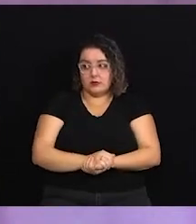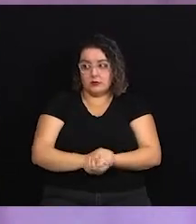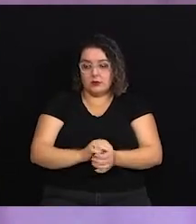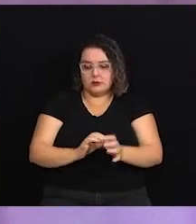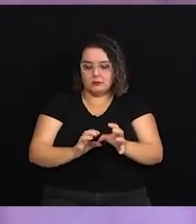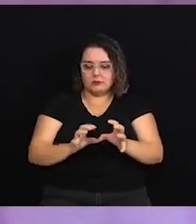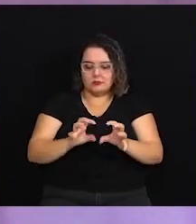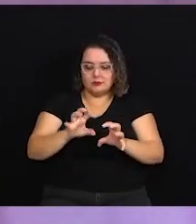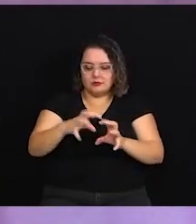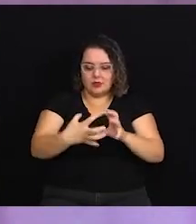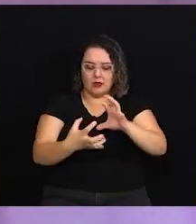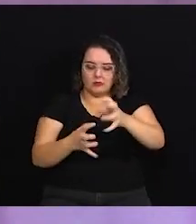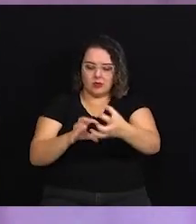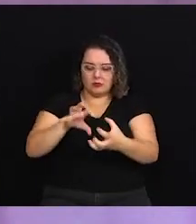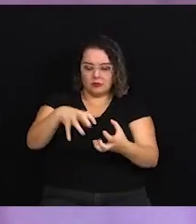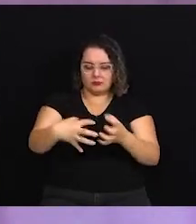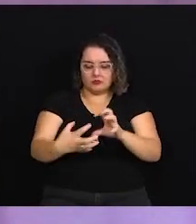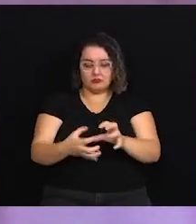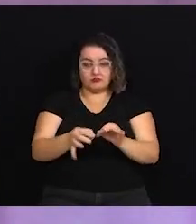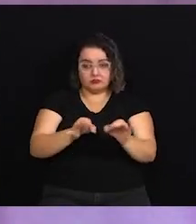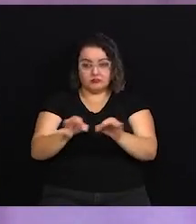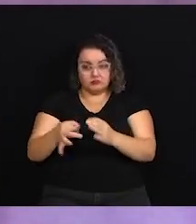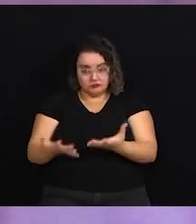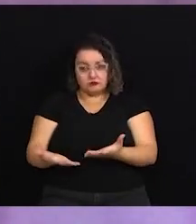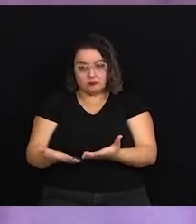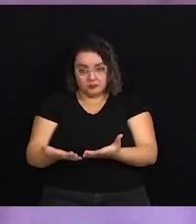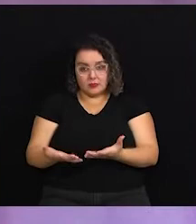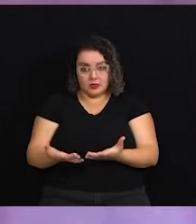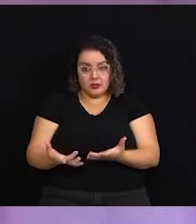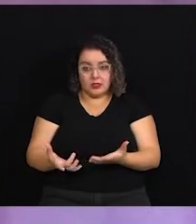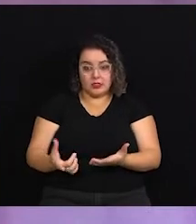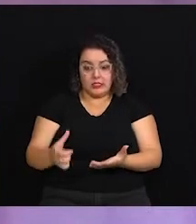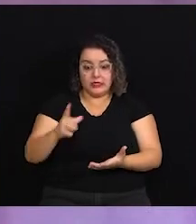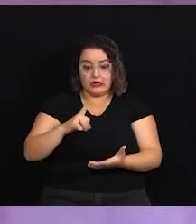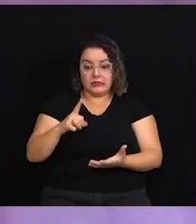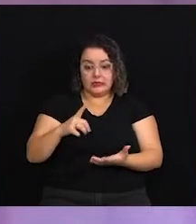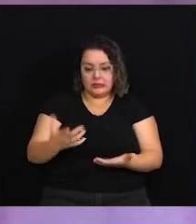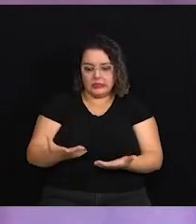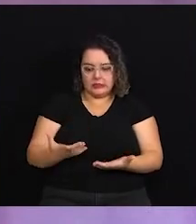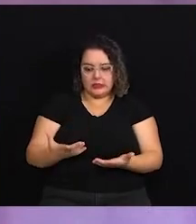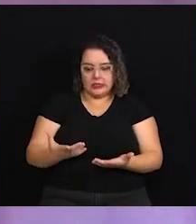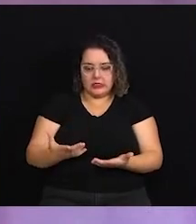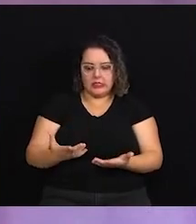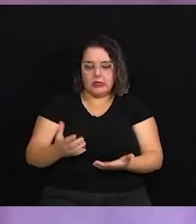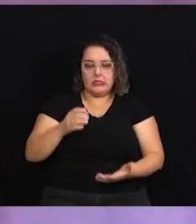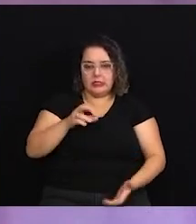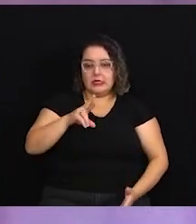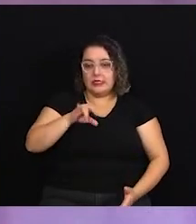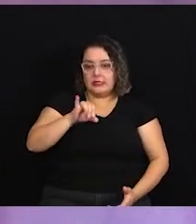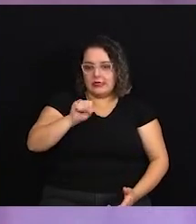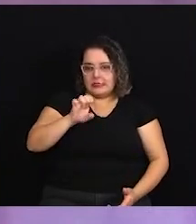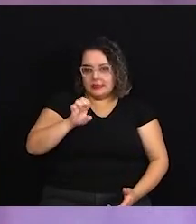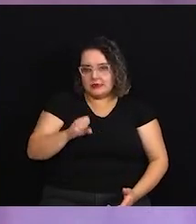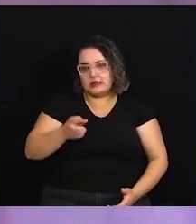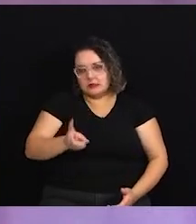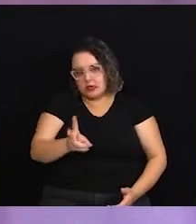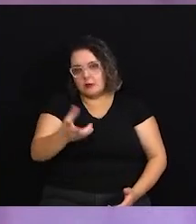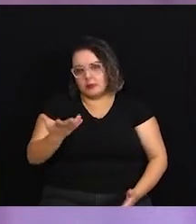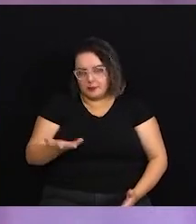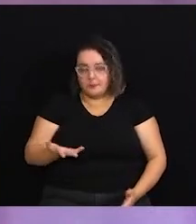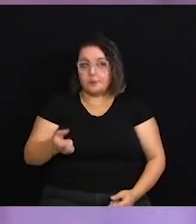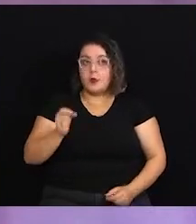digamos moldado organizado a tal maneira que tem uma certa propensão em gerar crises epilépticas